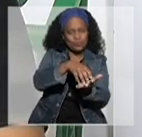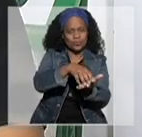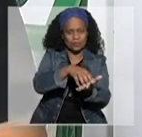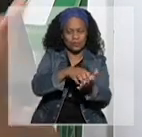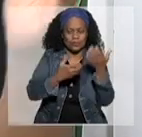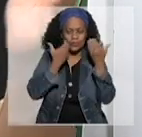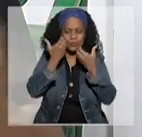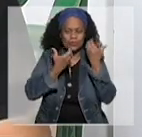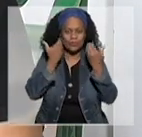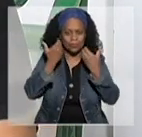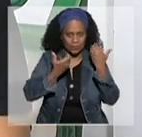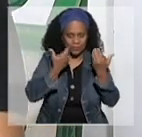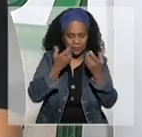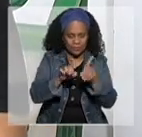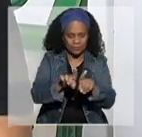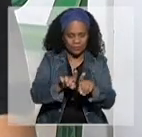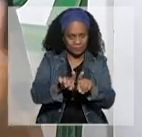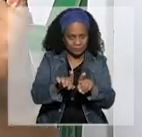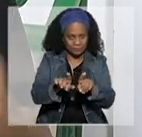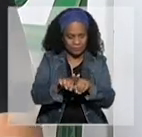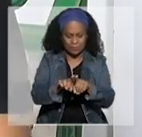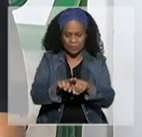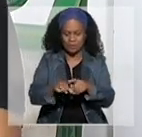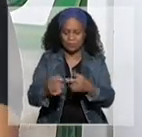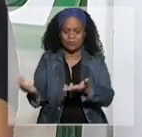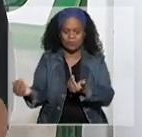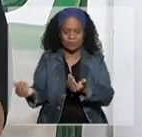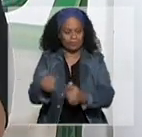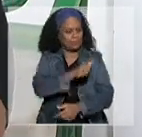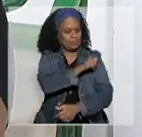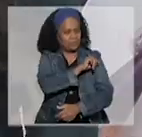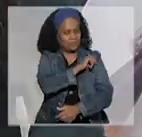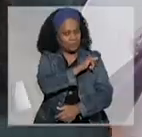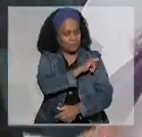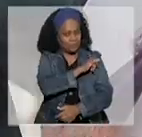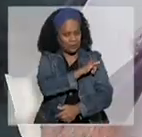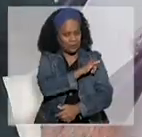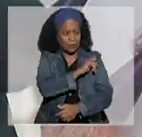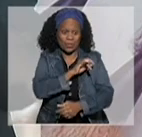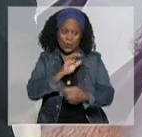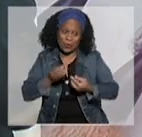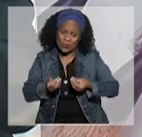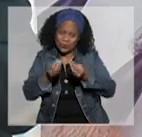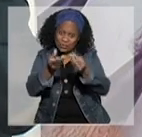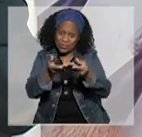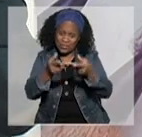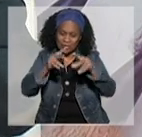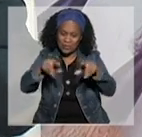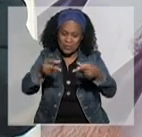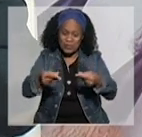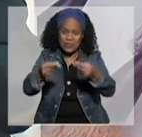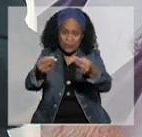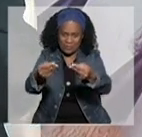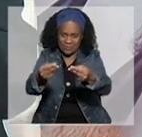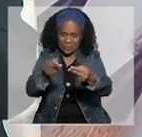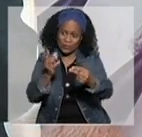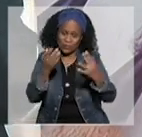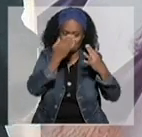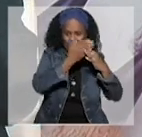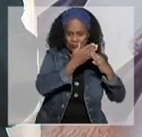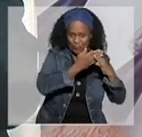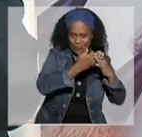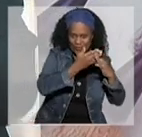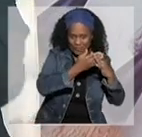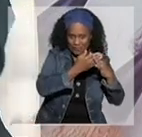educação musical que eu lhe falei da nossa Orquestra Sinfônica Juvenil Carioca. Gente, que bacana. Vou dar um presentinho para vocês, tá bom? A gente vai para um